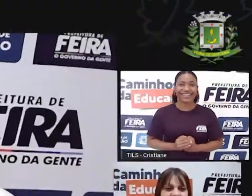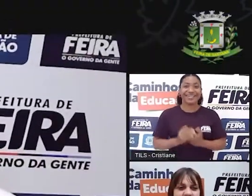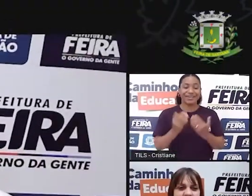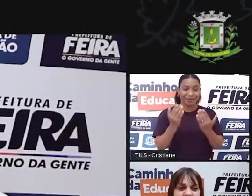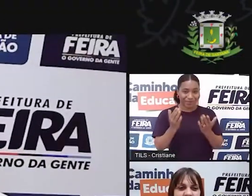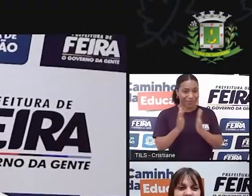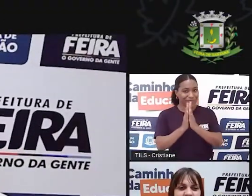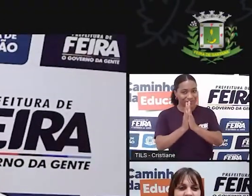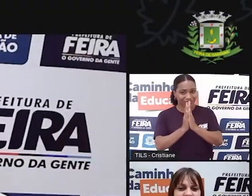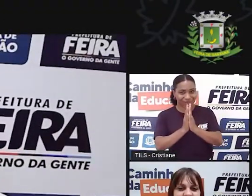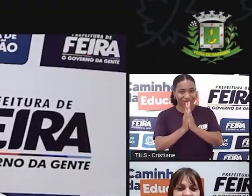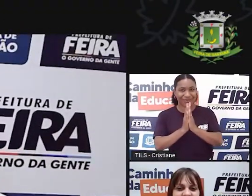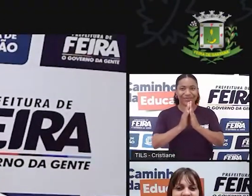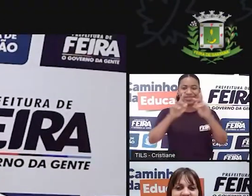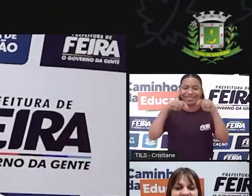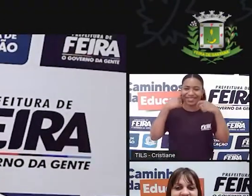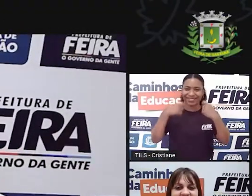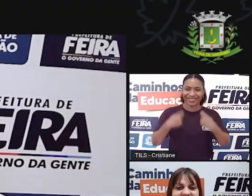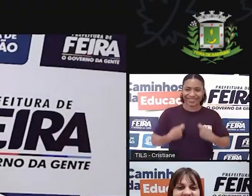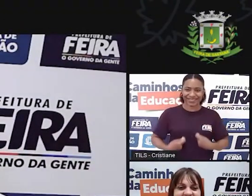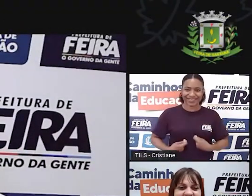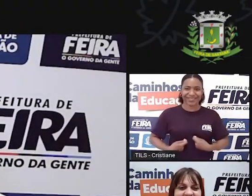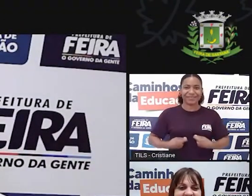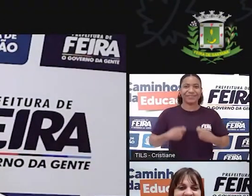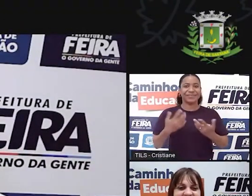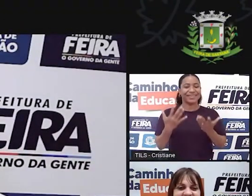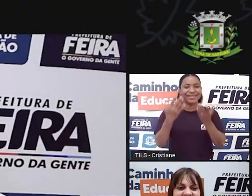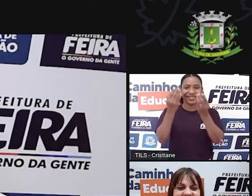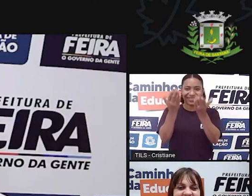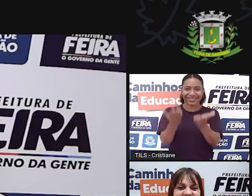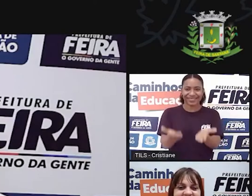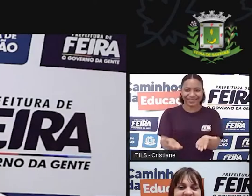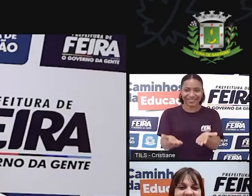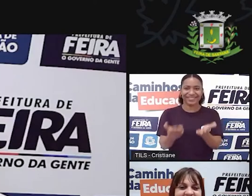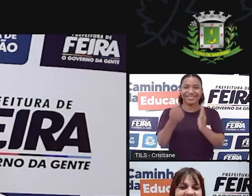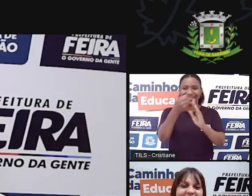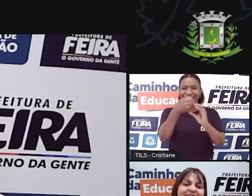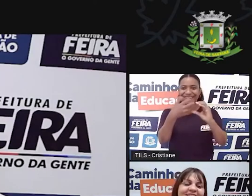se apresente, conte para nossos alunos um pouquinho sobre você.